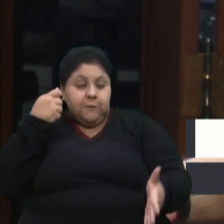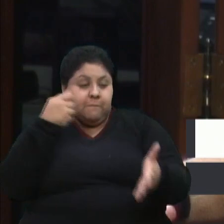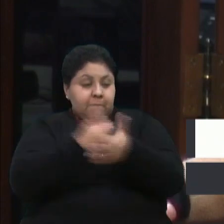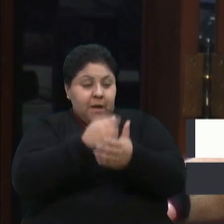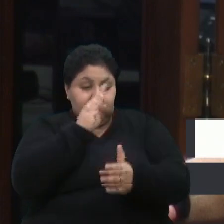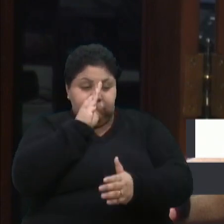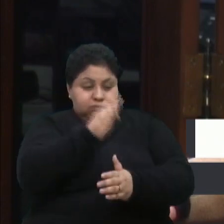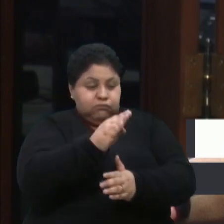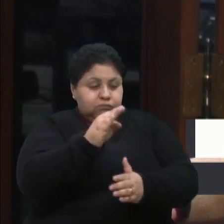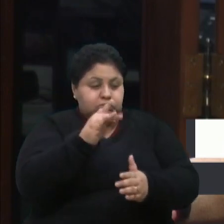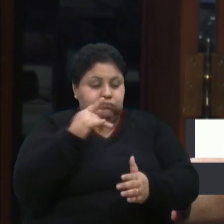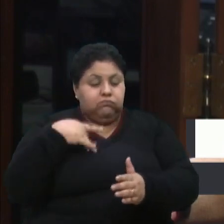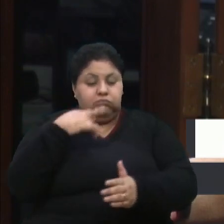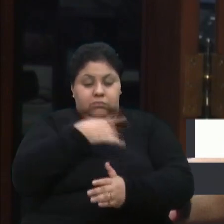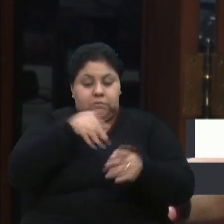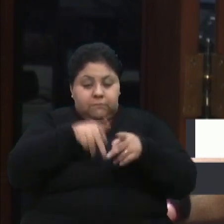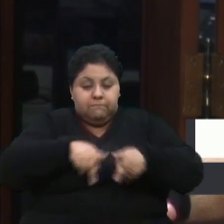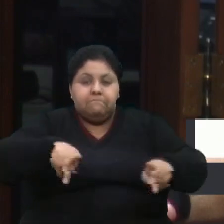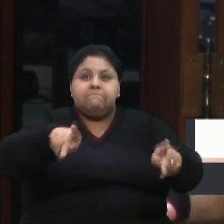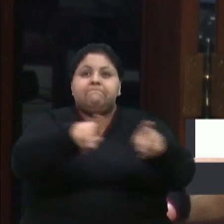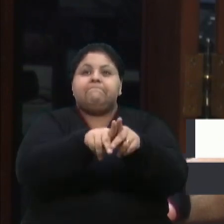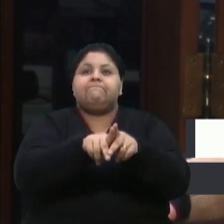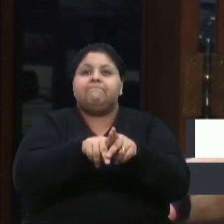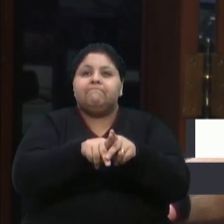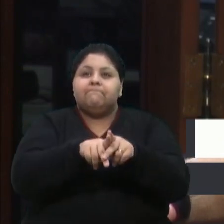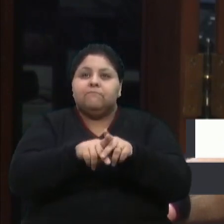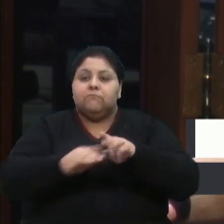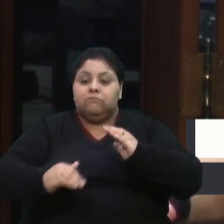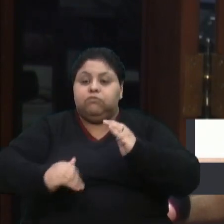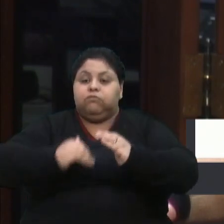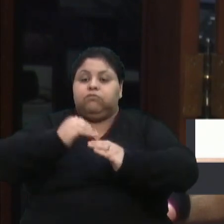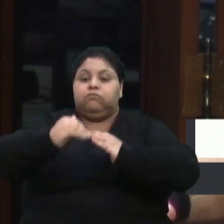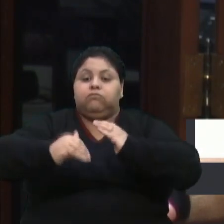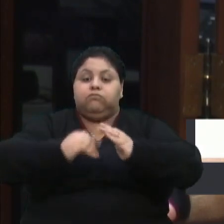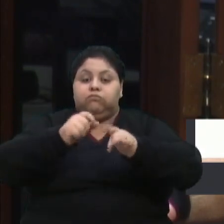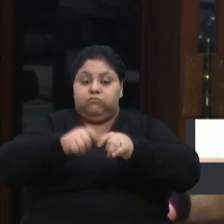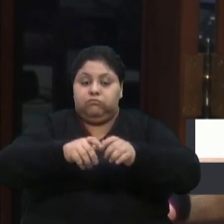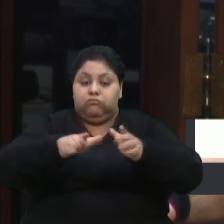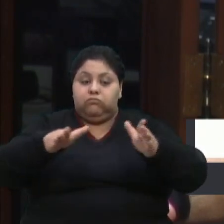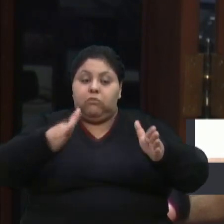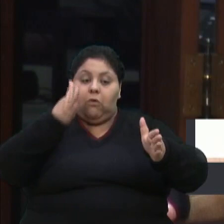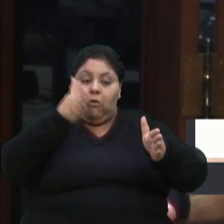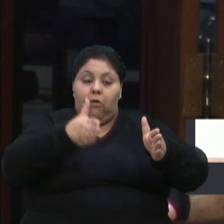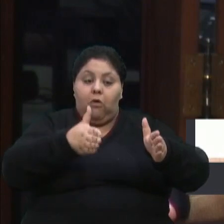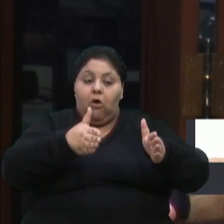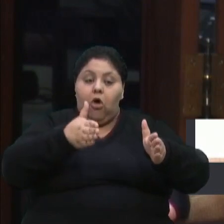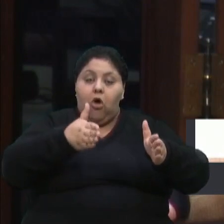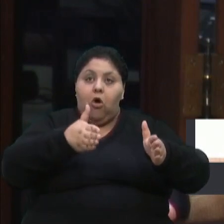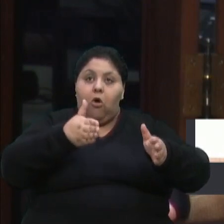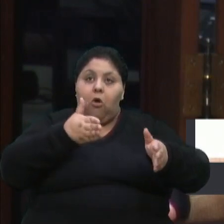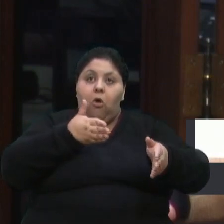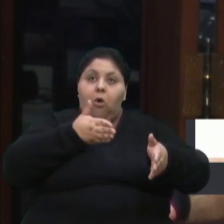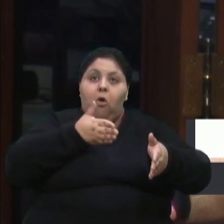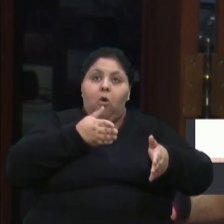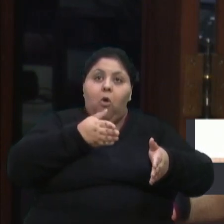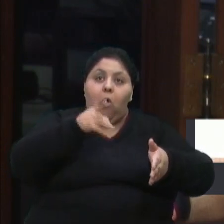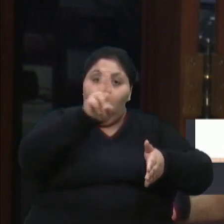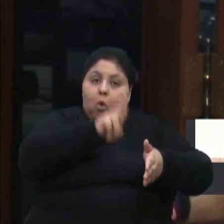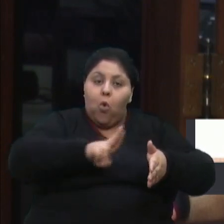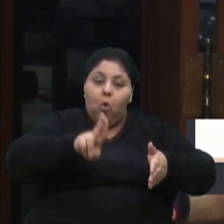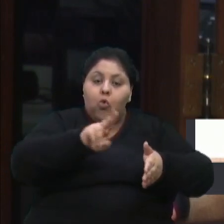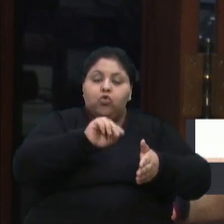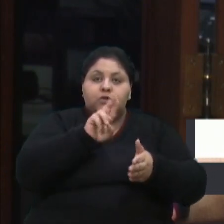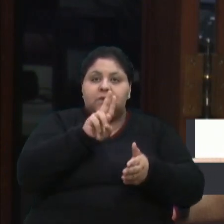na saúde da população. Uma grande parte da cidade ocupa hoje a UPA Central, procura a